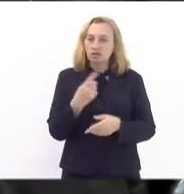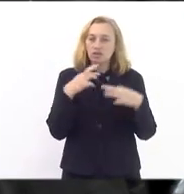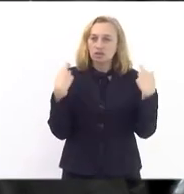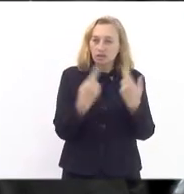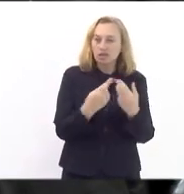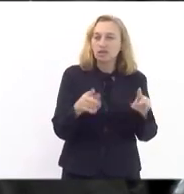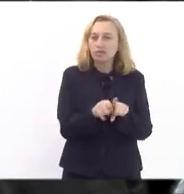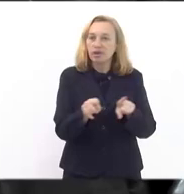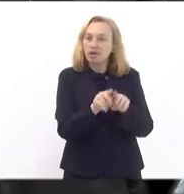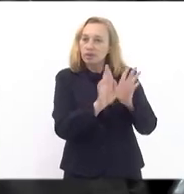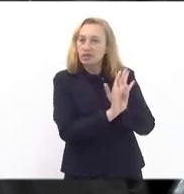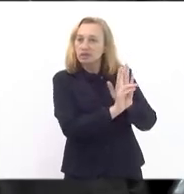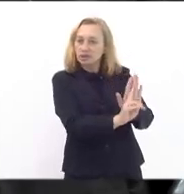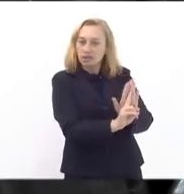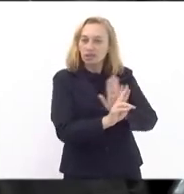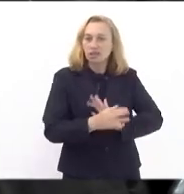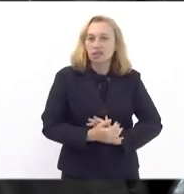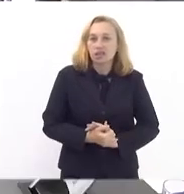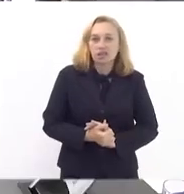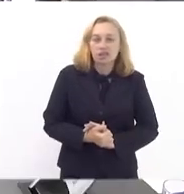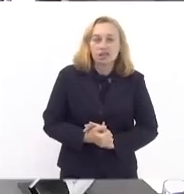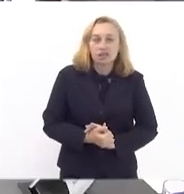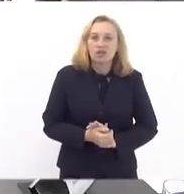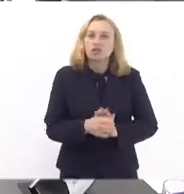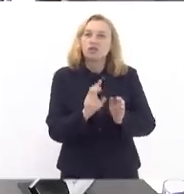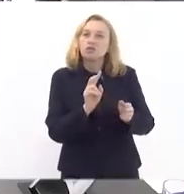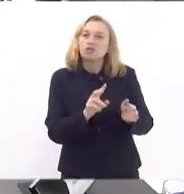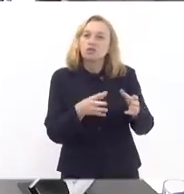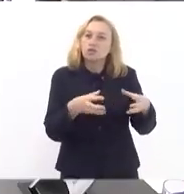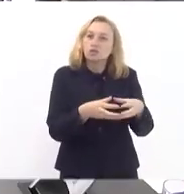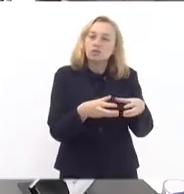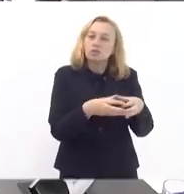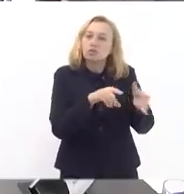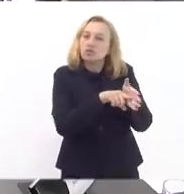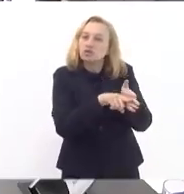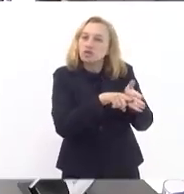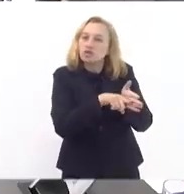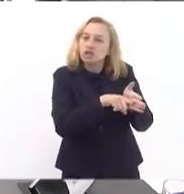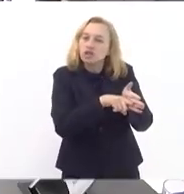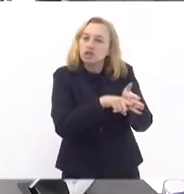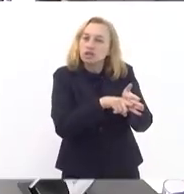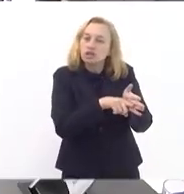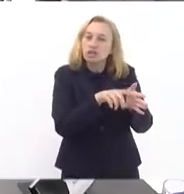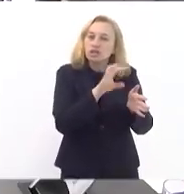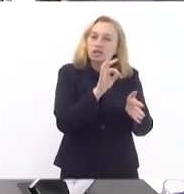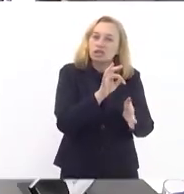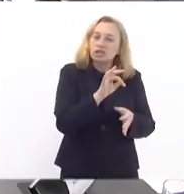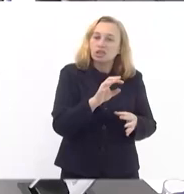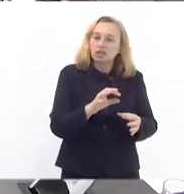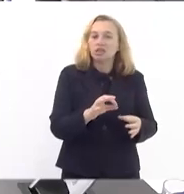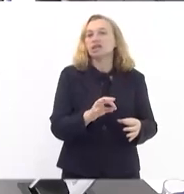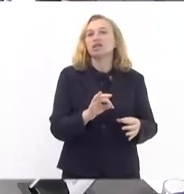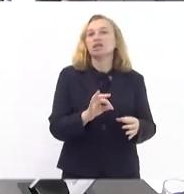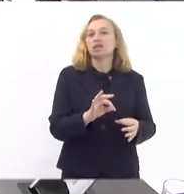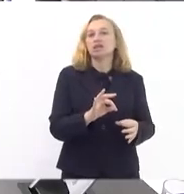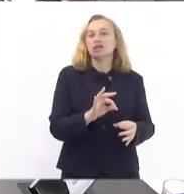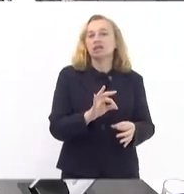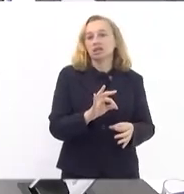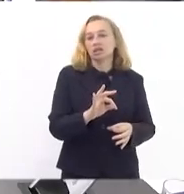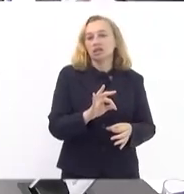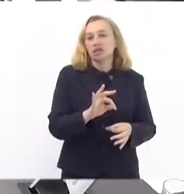já apresenta também ofiscalizador conta de contas ao Tribunal de Contas Muito obrigado pela presença de